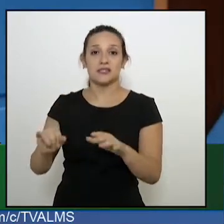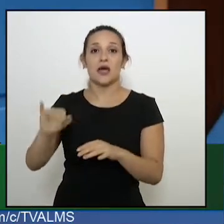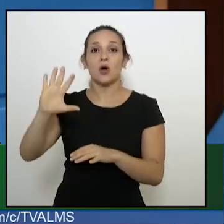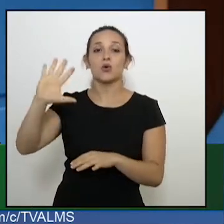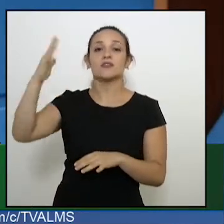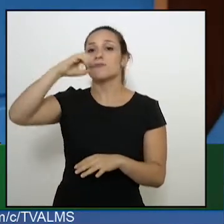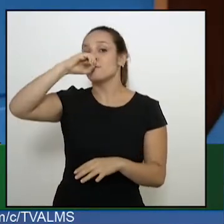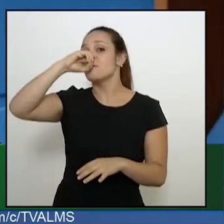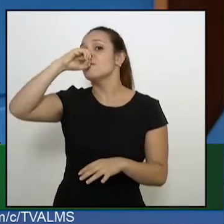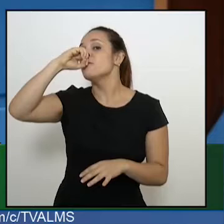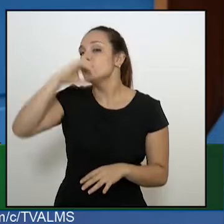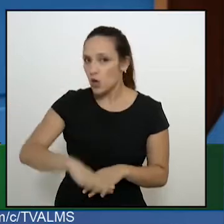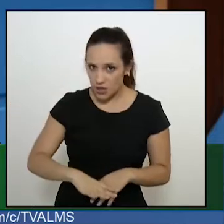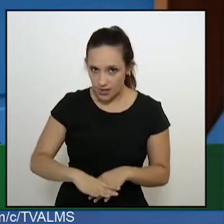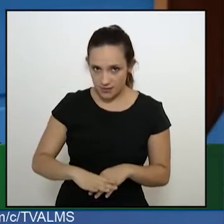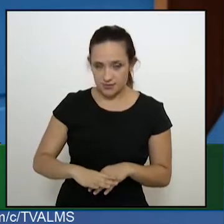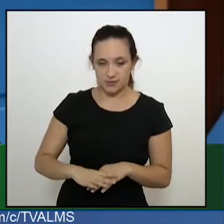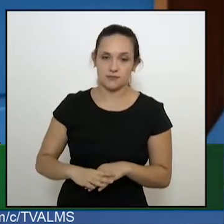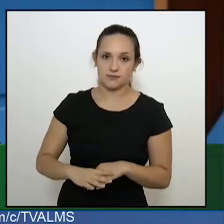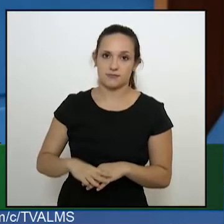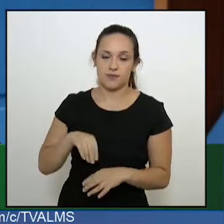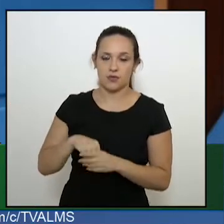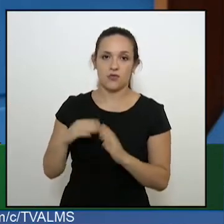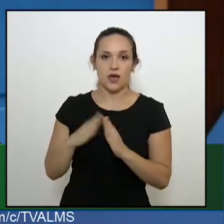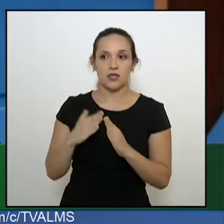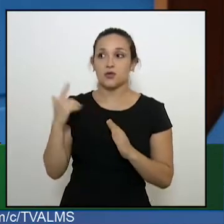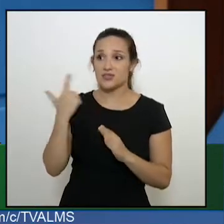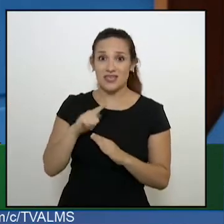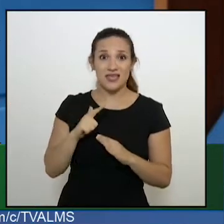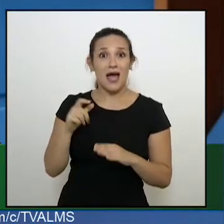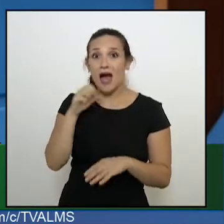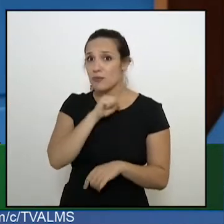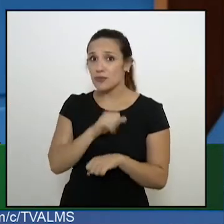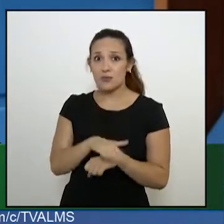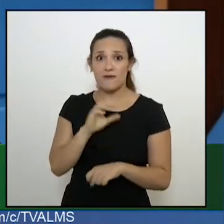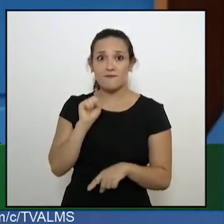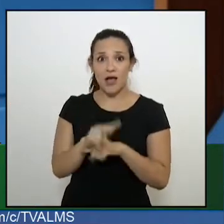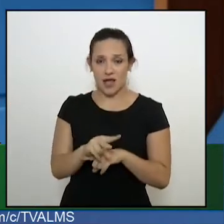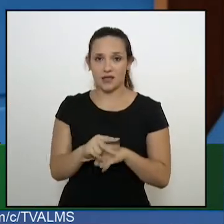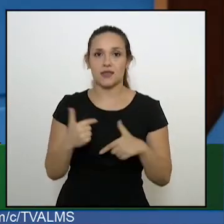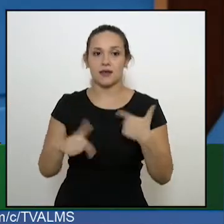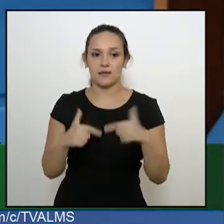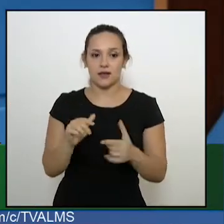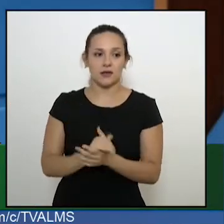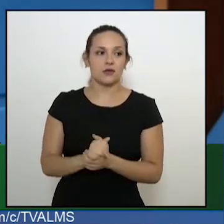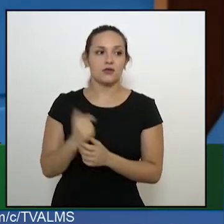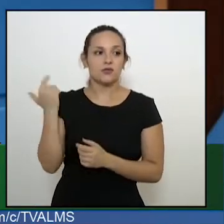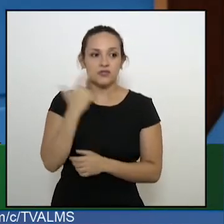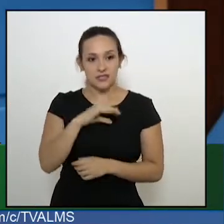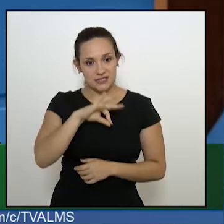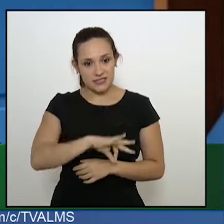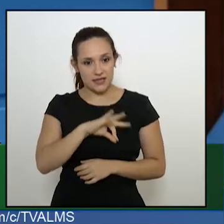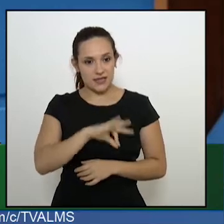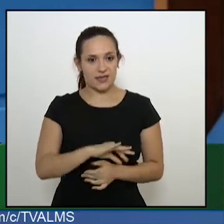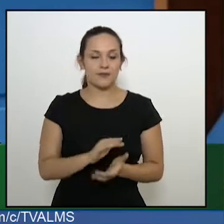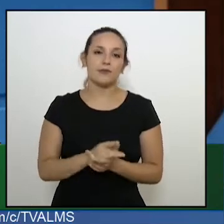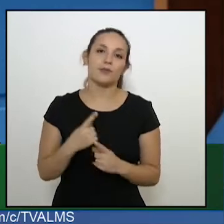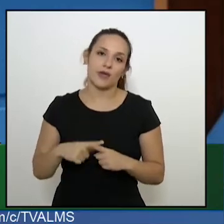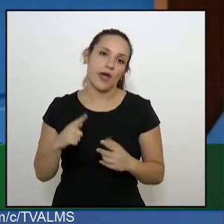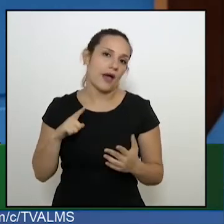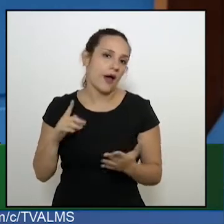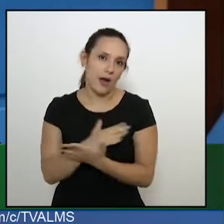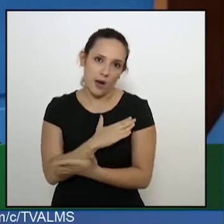de violência. Para quê? Para que elas possam ter garantido o seu sustento, porque